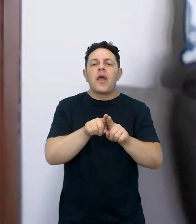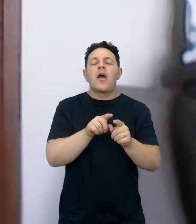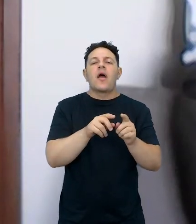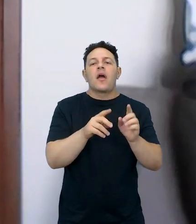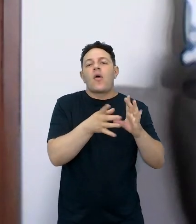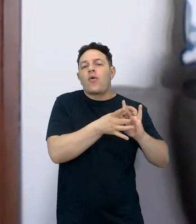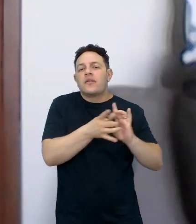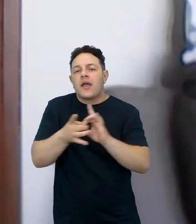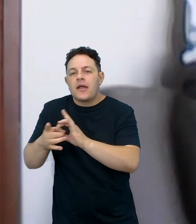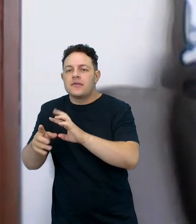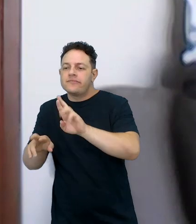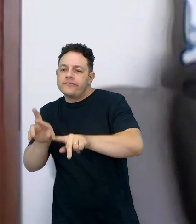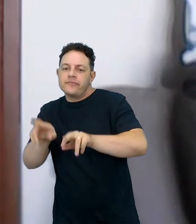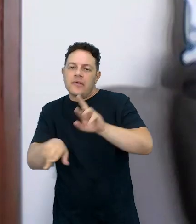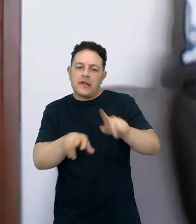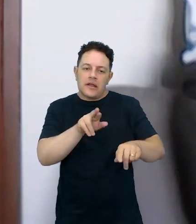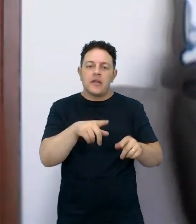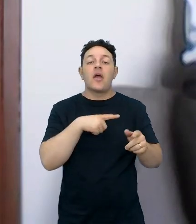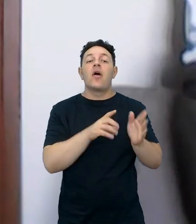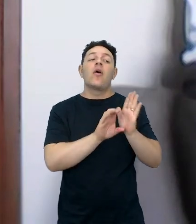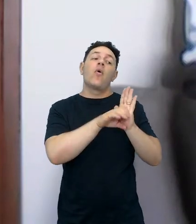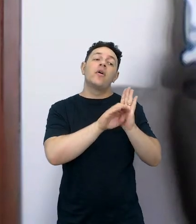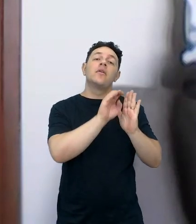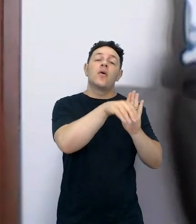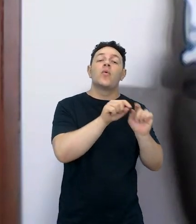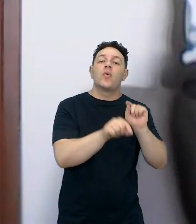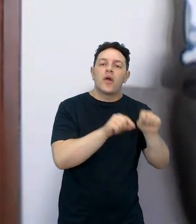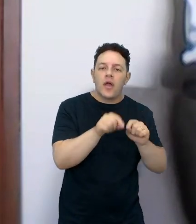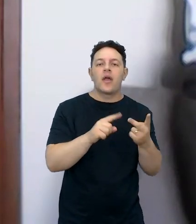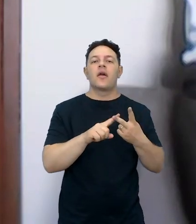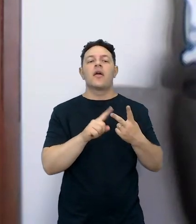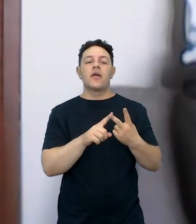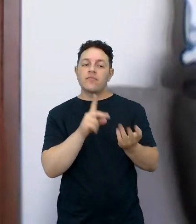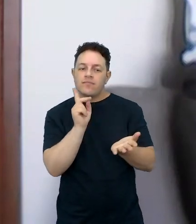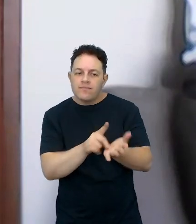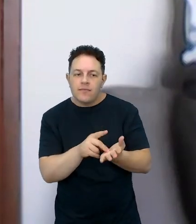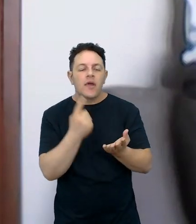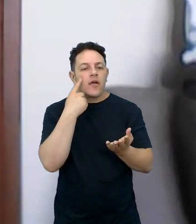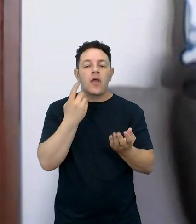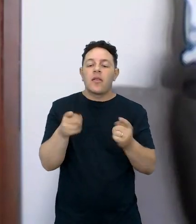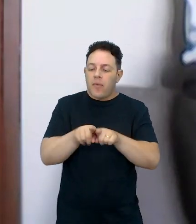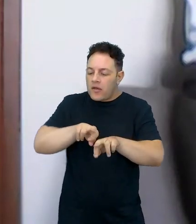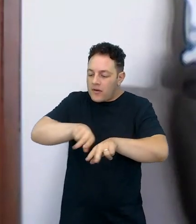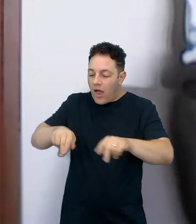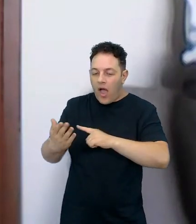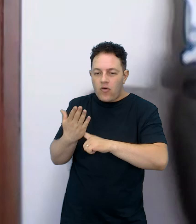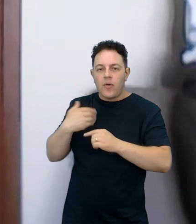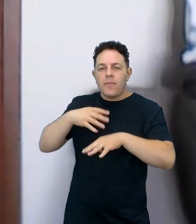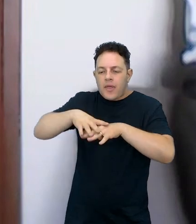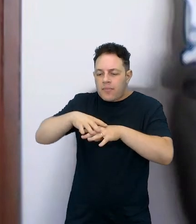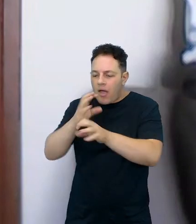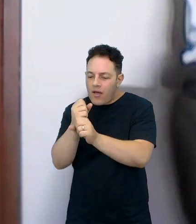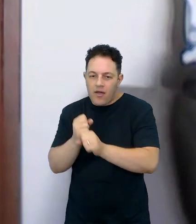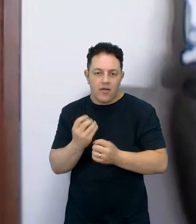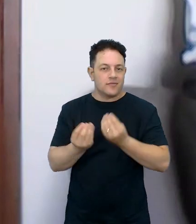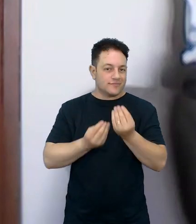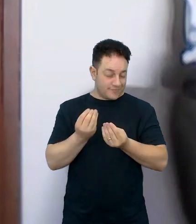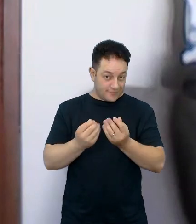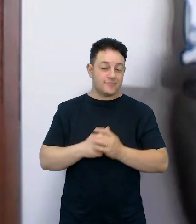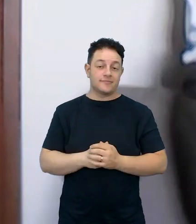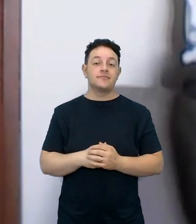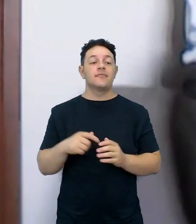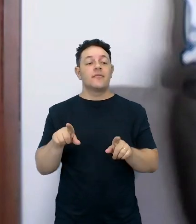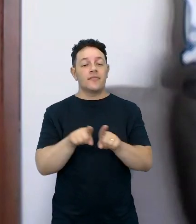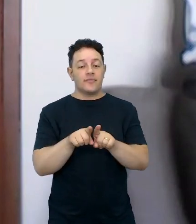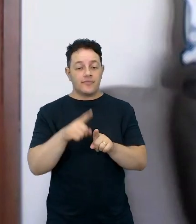contextos, utilizando conceitos, procedimentos, fatos e ferramentas matemáticas. Aí o documento nosso, né,